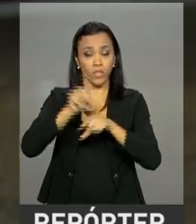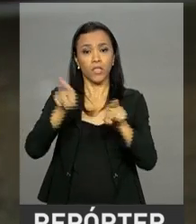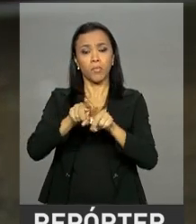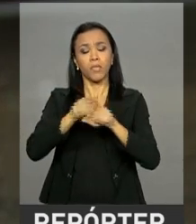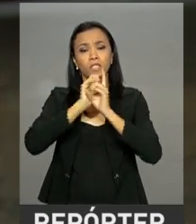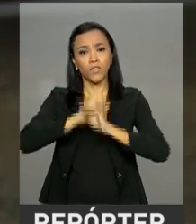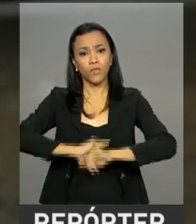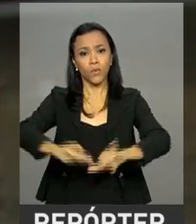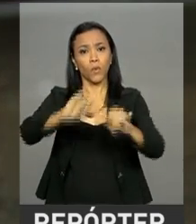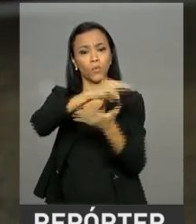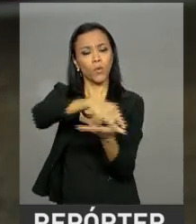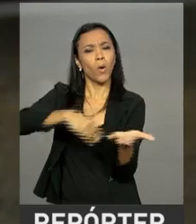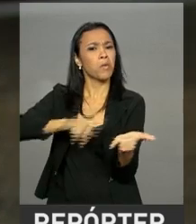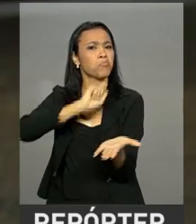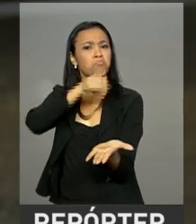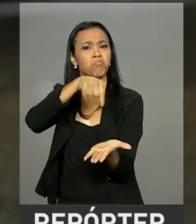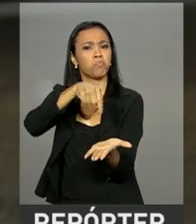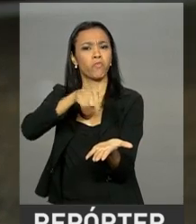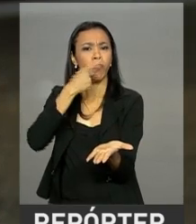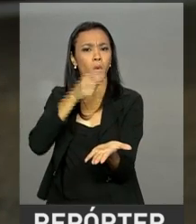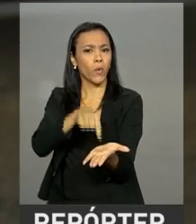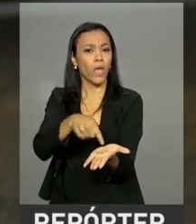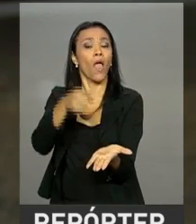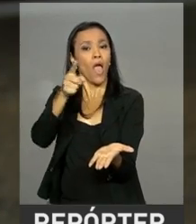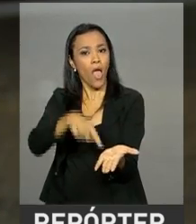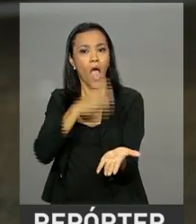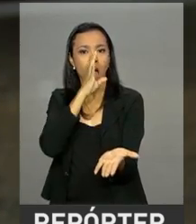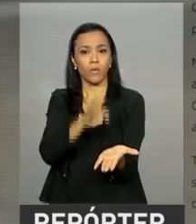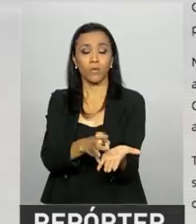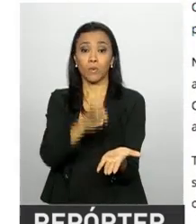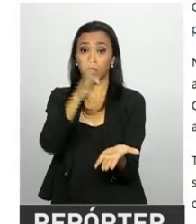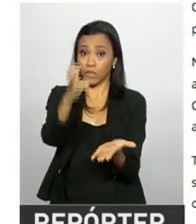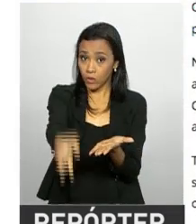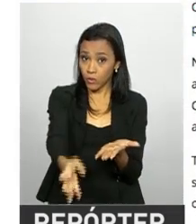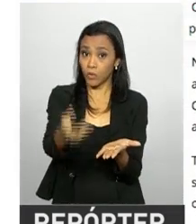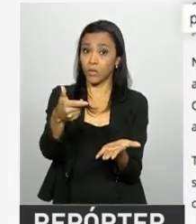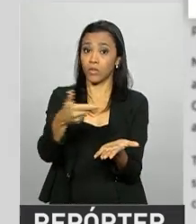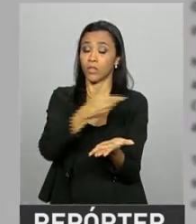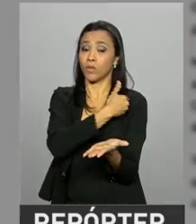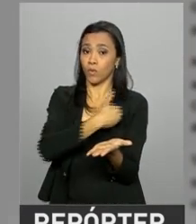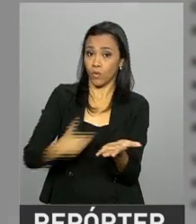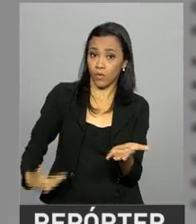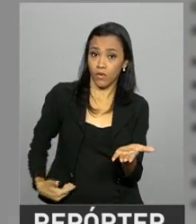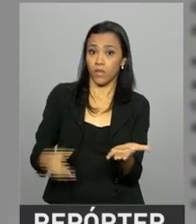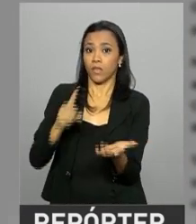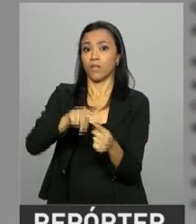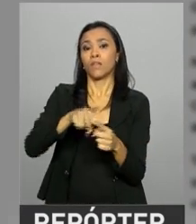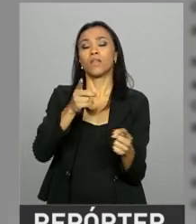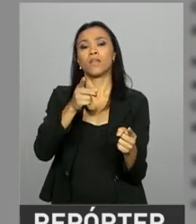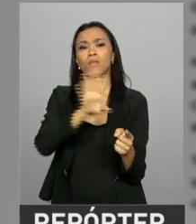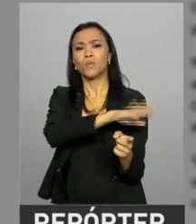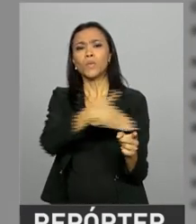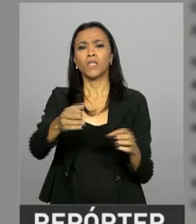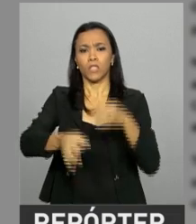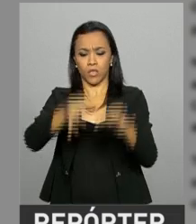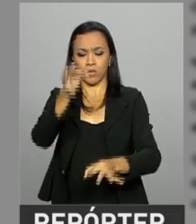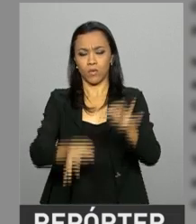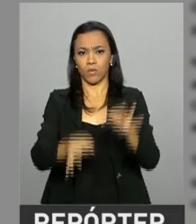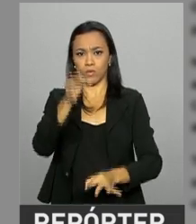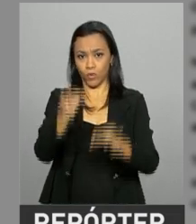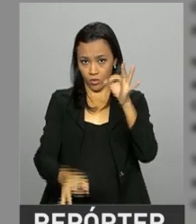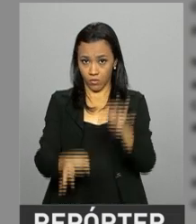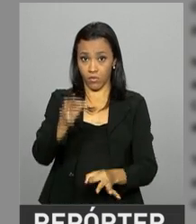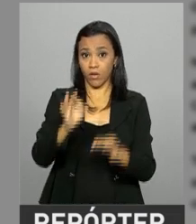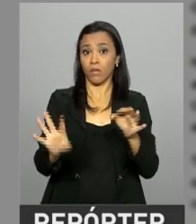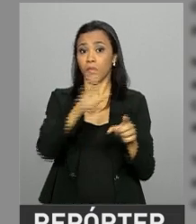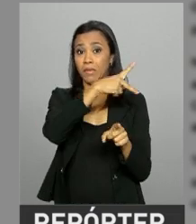imprensa em que ele fala sobre as acusações feitas ao governo durante o julgamento da presidente afastada Dilma Rousseff por cri